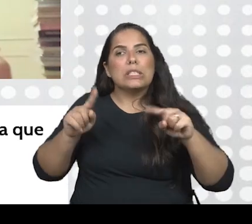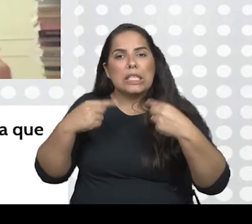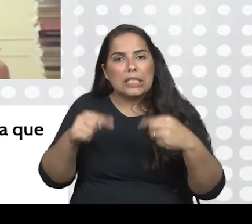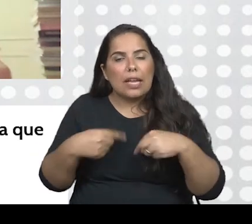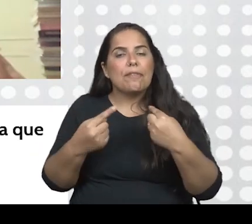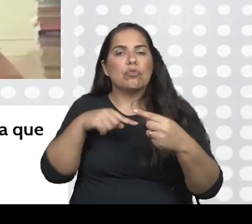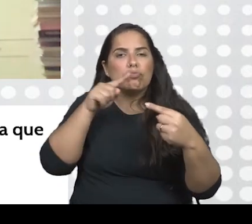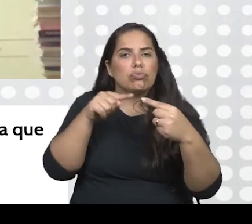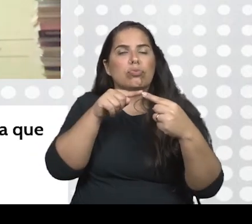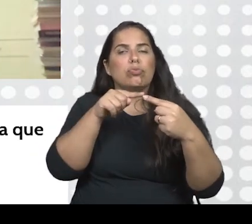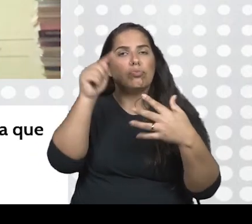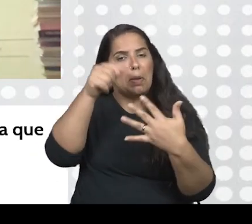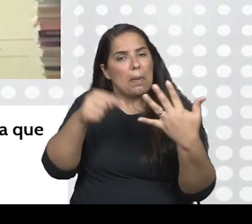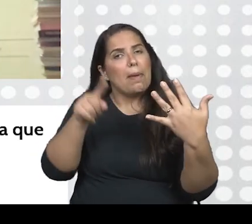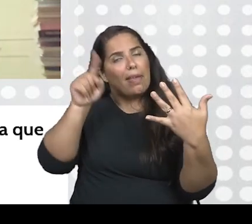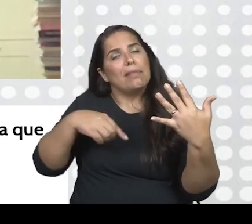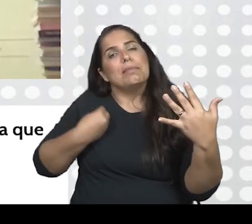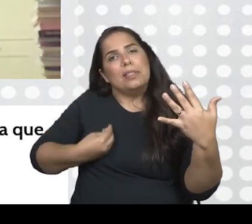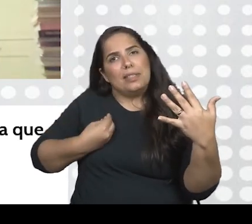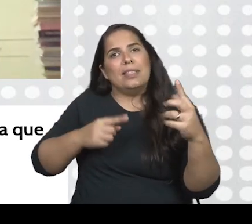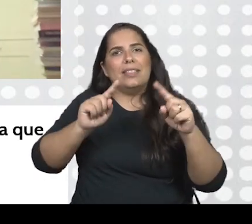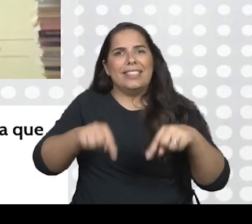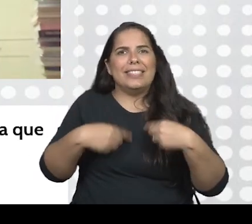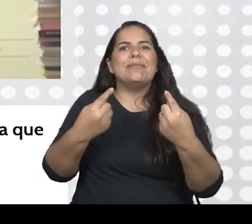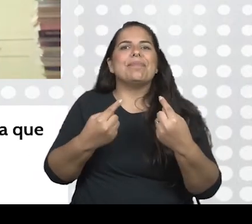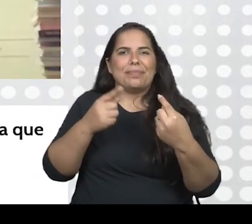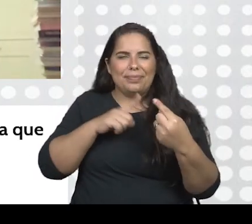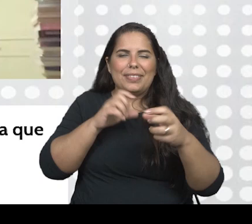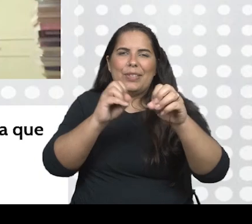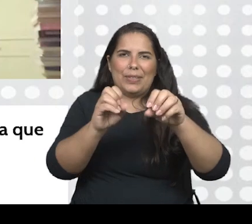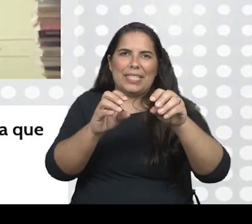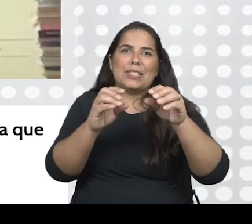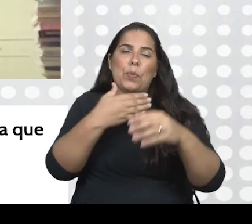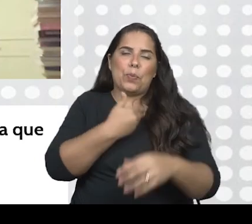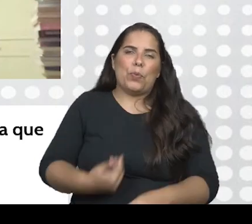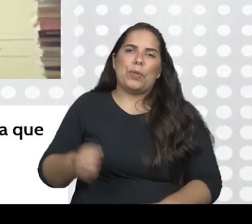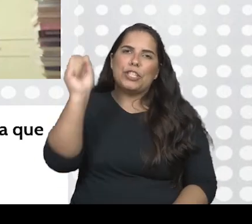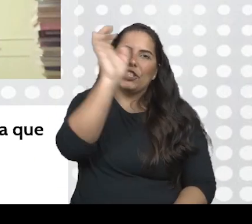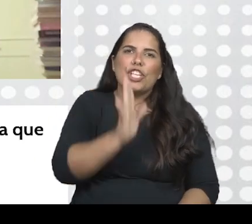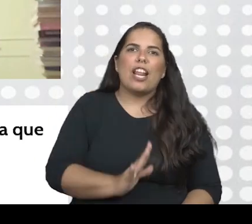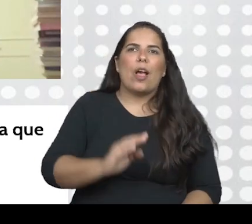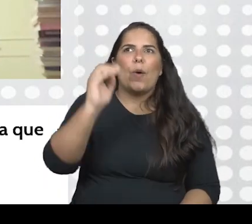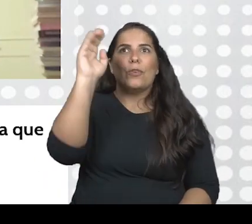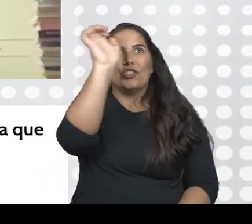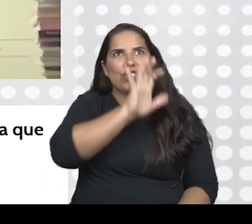e perspectivas, fazem parte dos desafios e perspectivas da educação pública geral